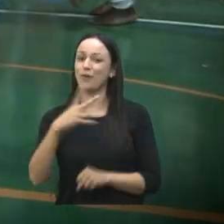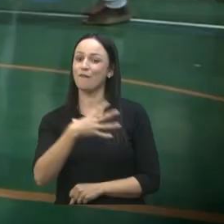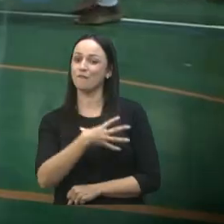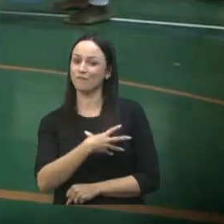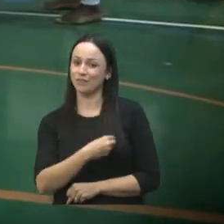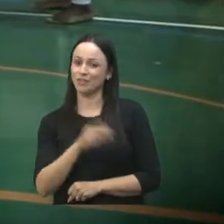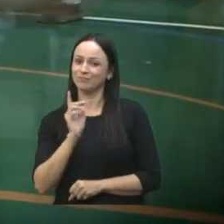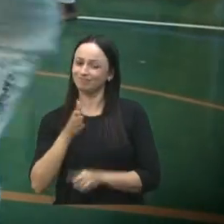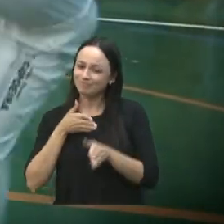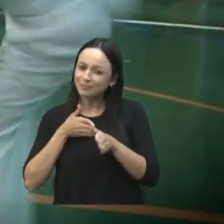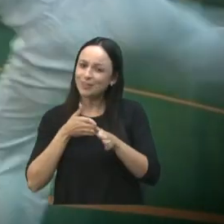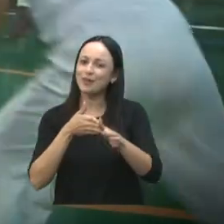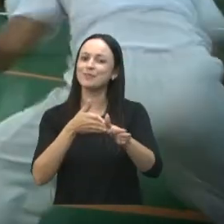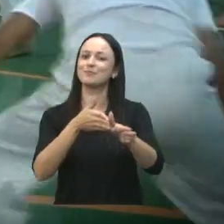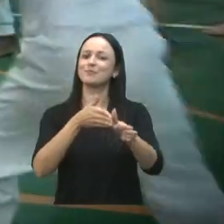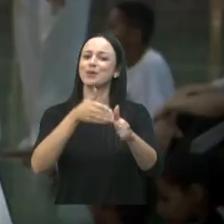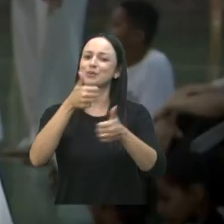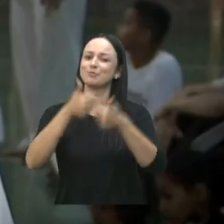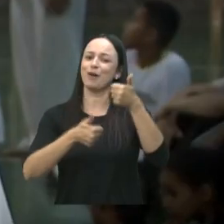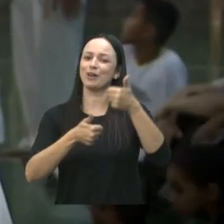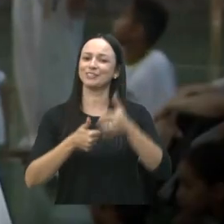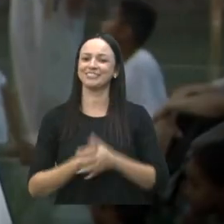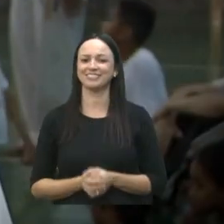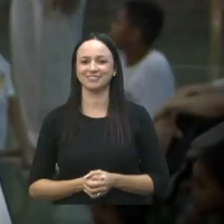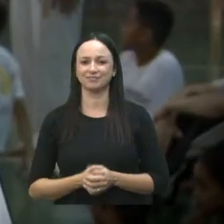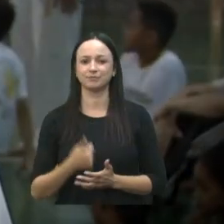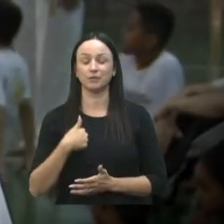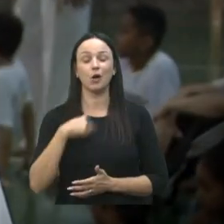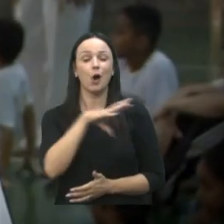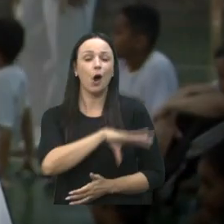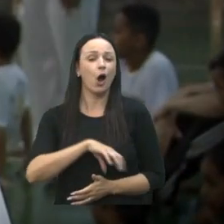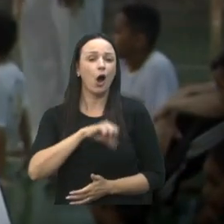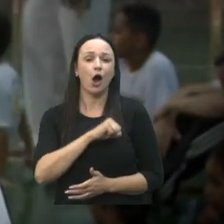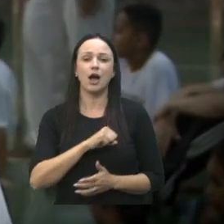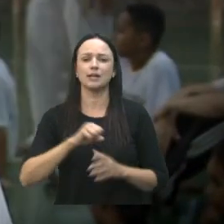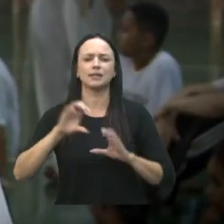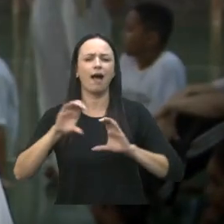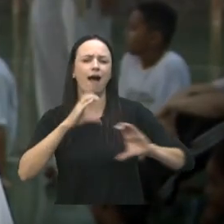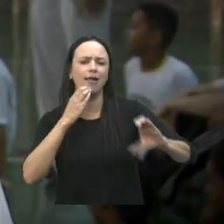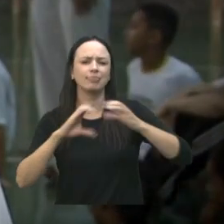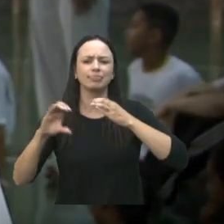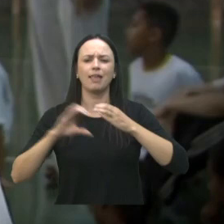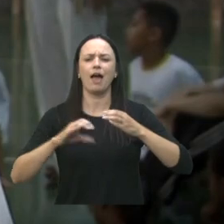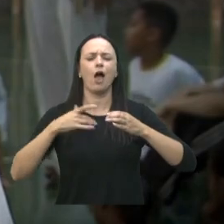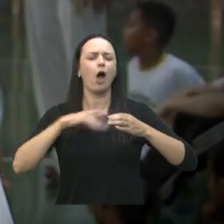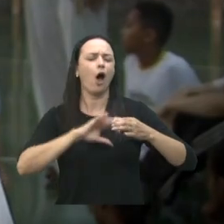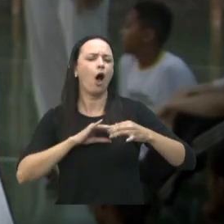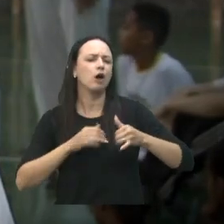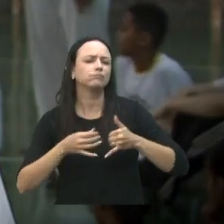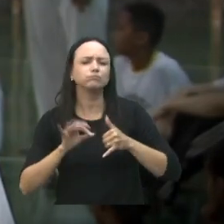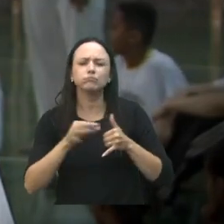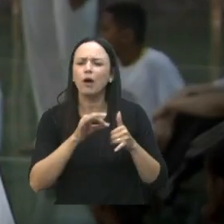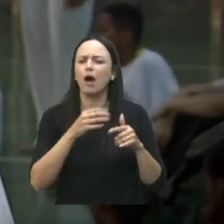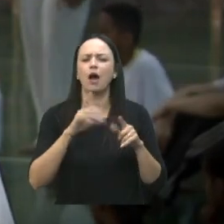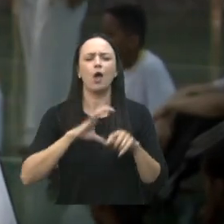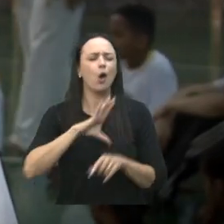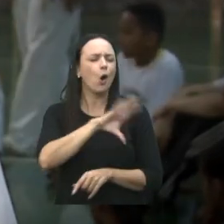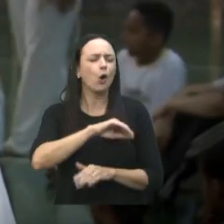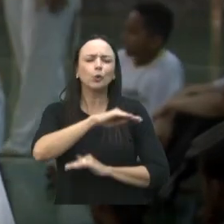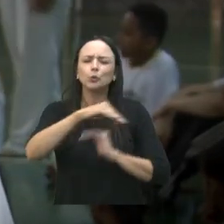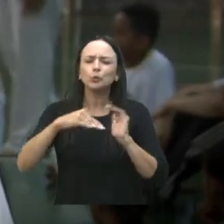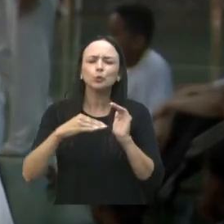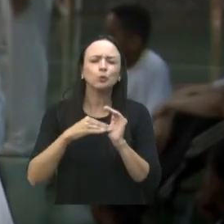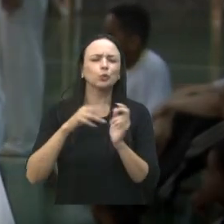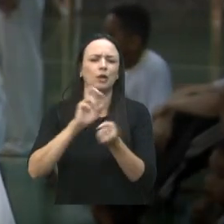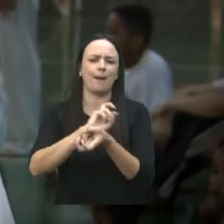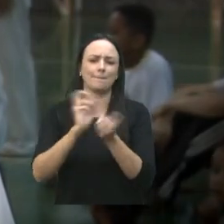de seguir pelo caminho do esporte. Eu gosto de cantar, eu gosto de tocar, eu gosto de jogar, eu gosto de tudo da capoeira. Mas o que